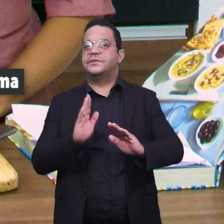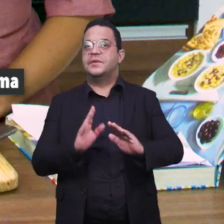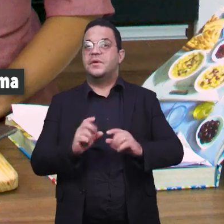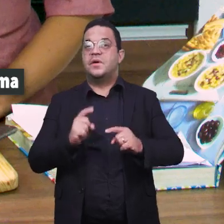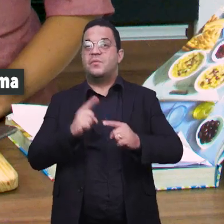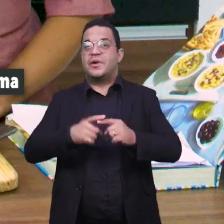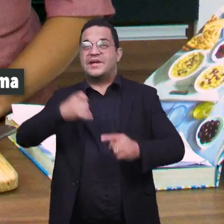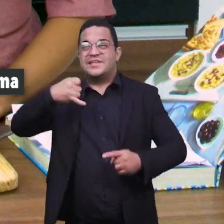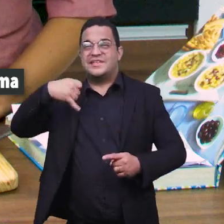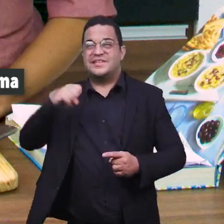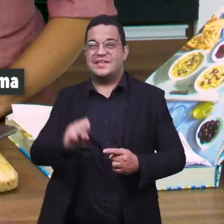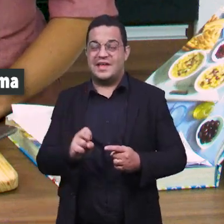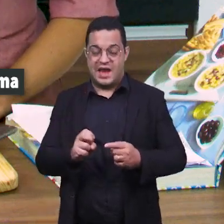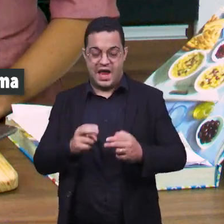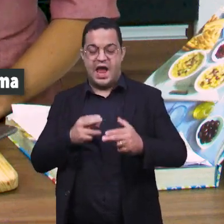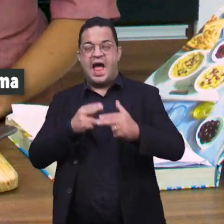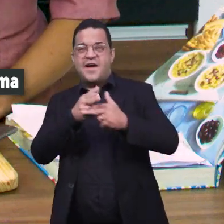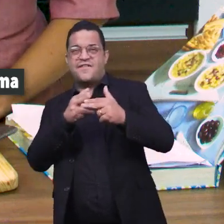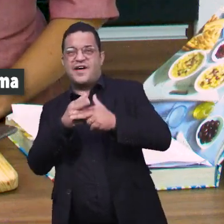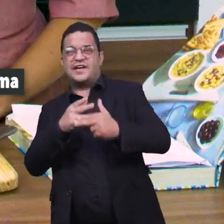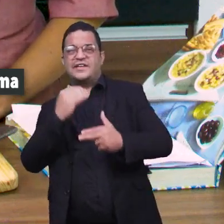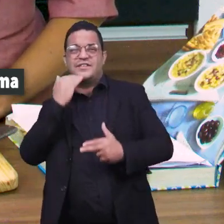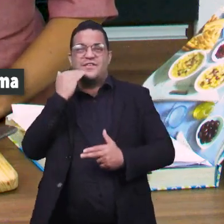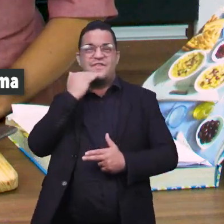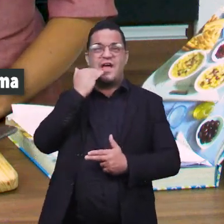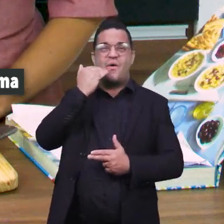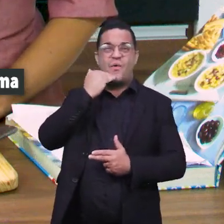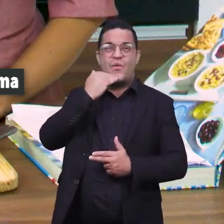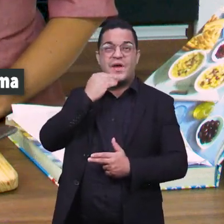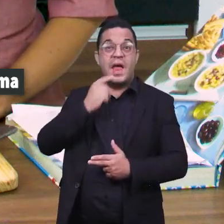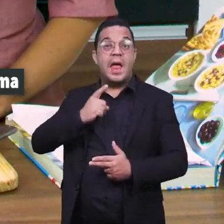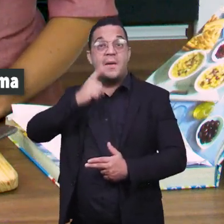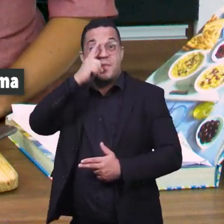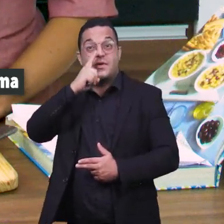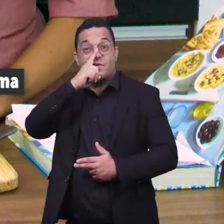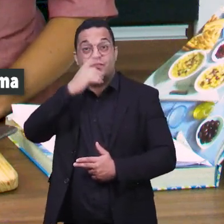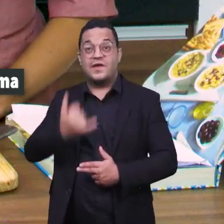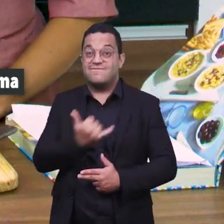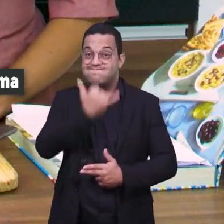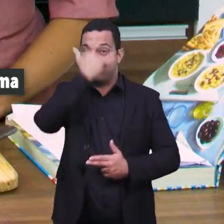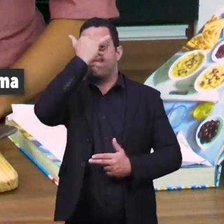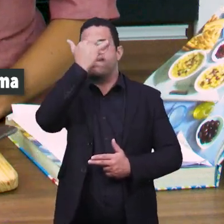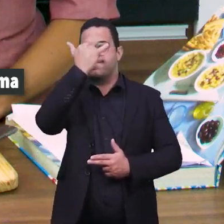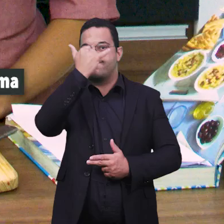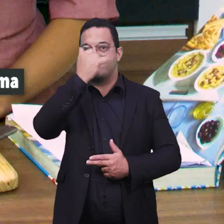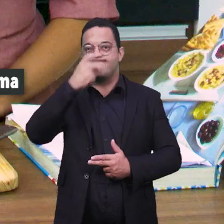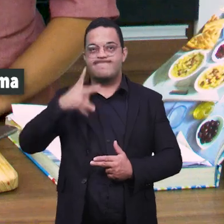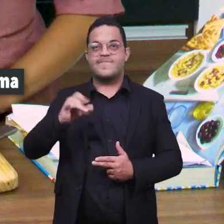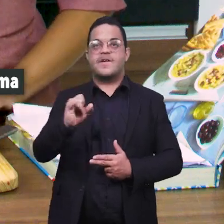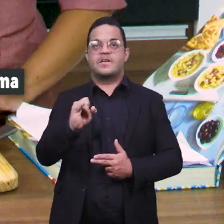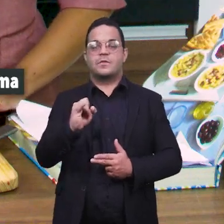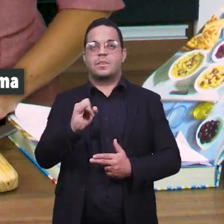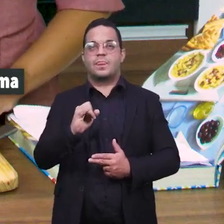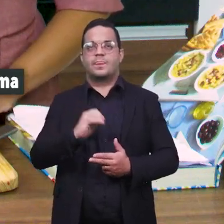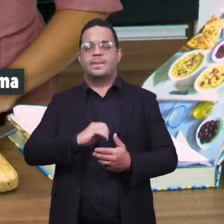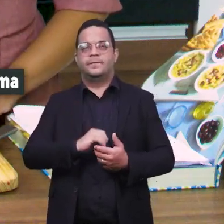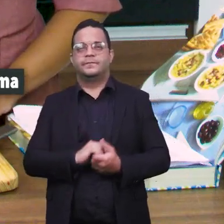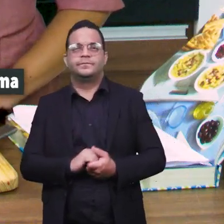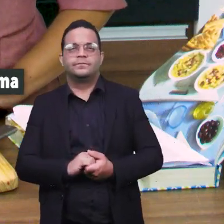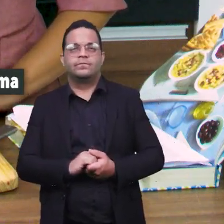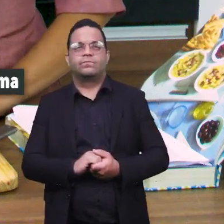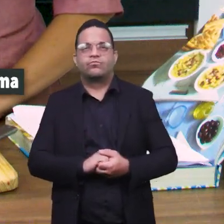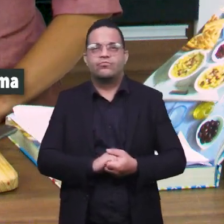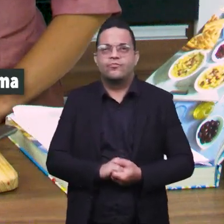muita força, muita pressão e qualquer movimento errado realmente pode ocorrer ali algum acidente. É comum também